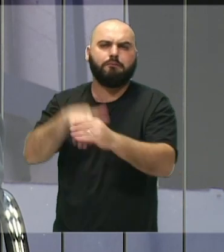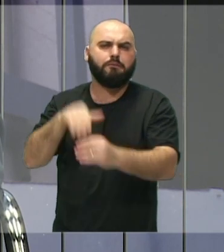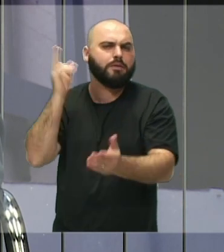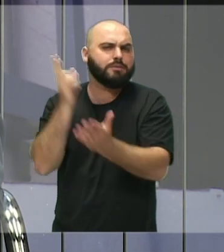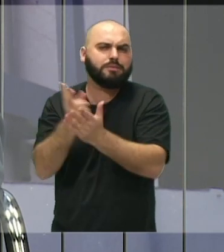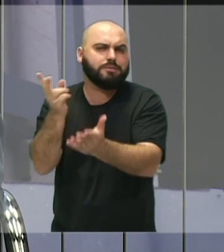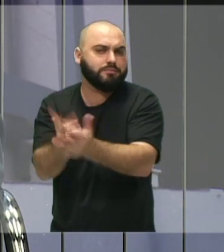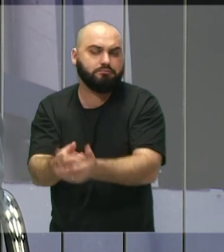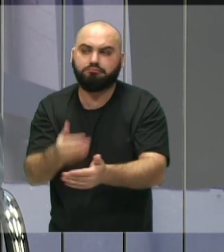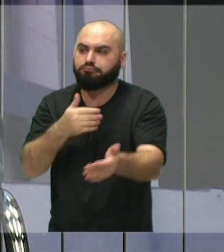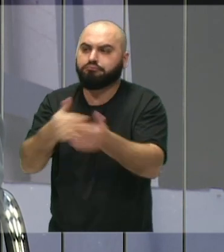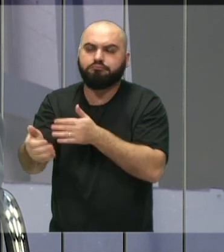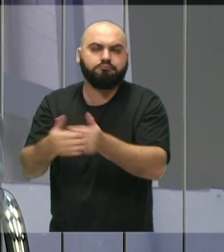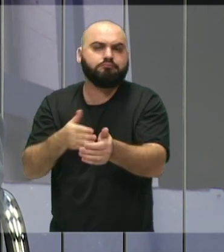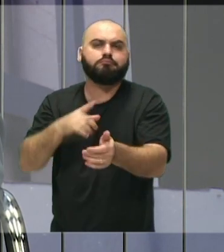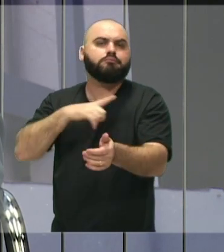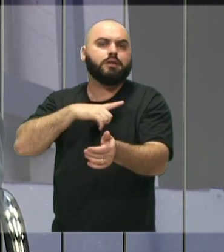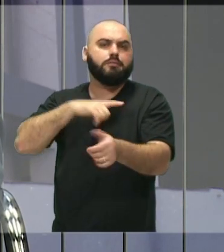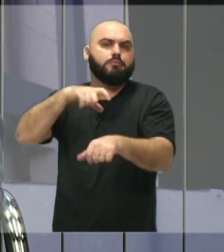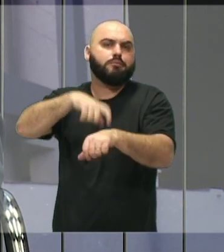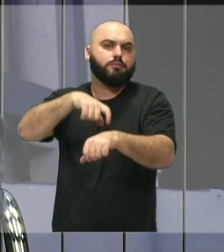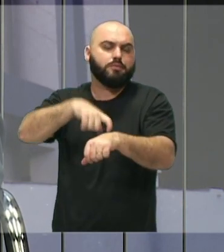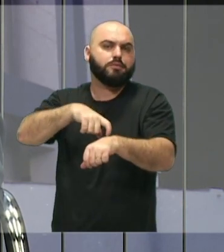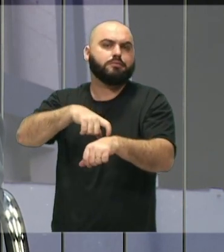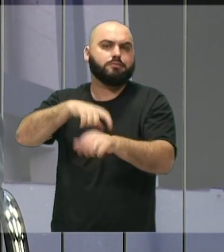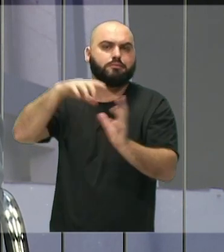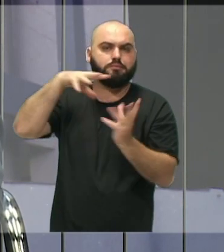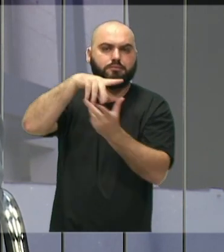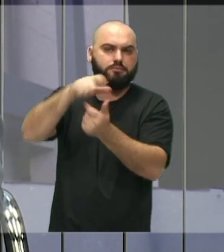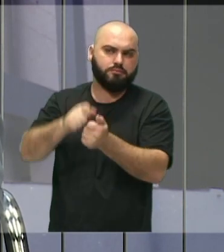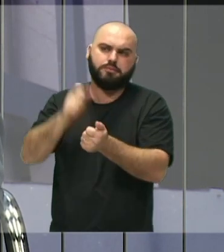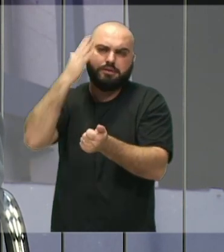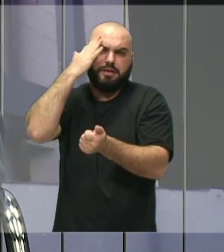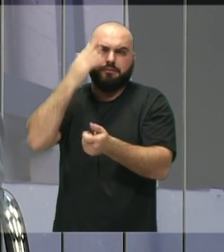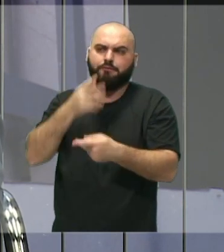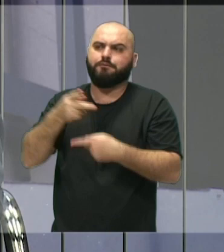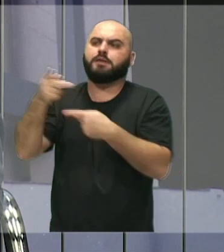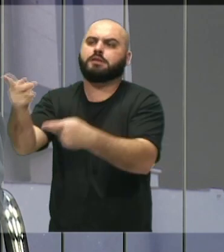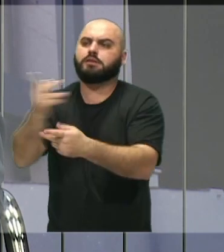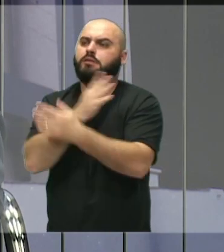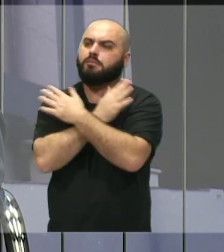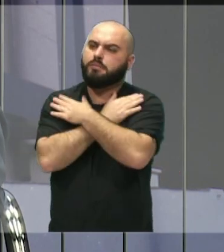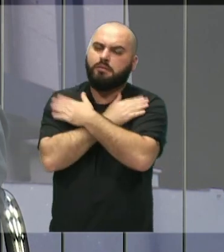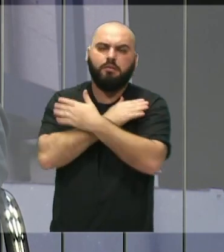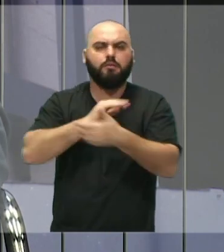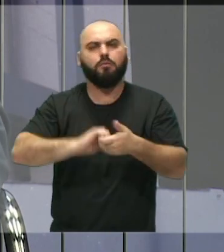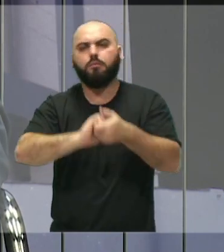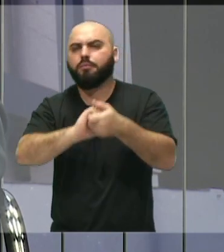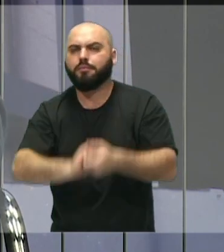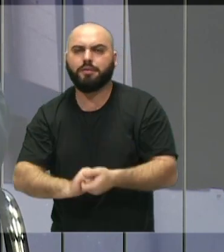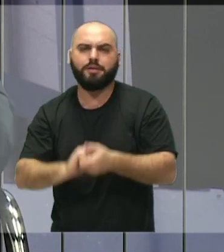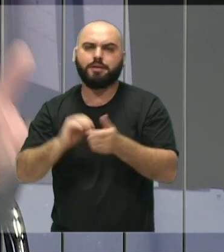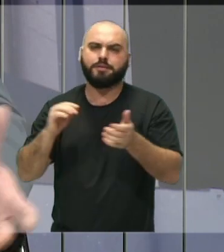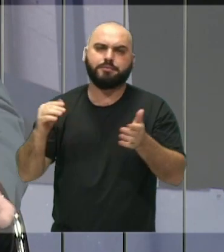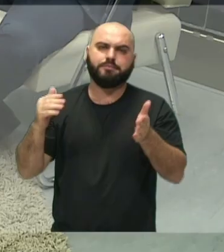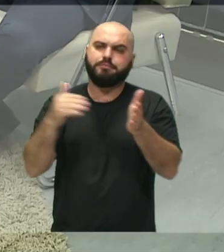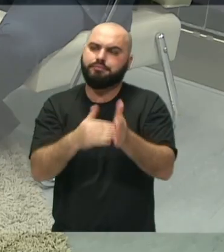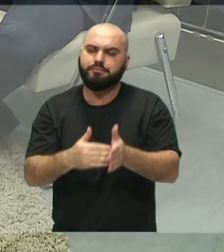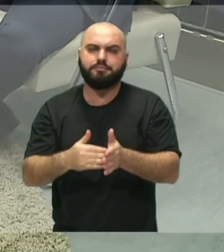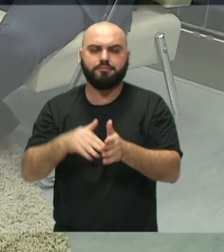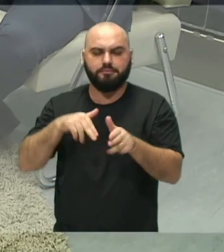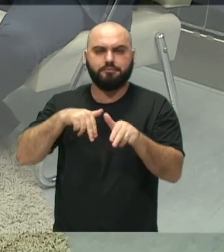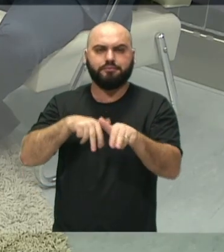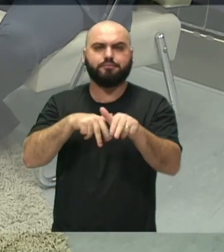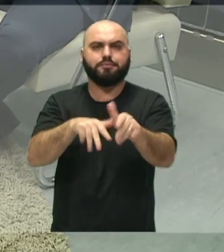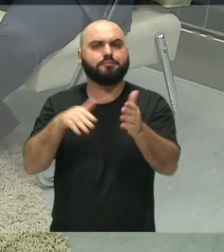mais que a gente estivesse numa pandemia, tudo fica mais restrito. As visitas, o abraço, o cumprimento, essas caminhadas,